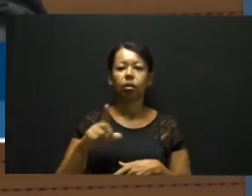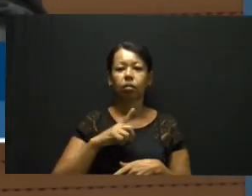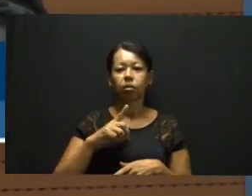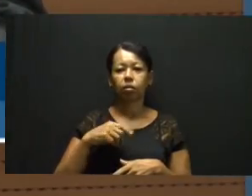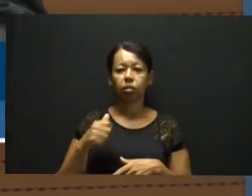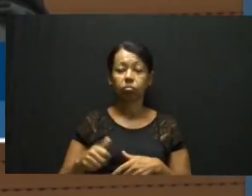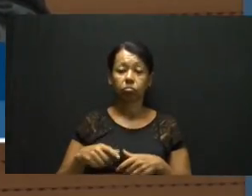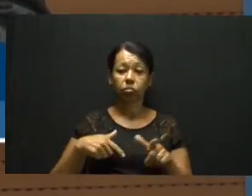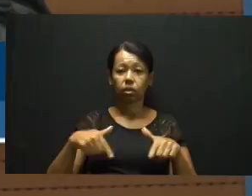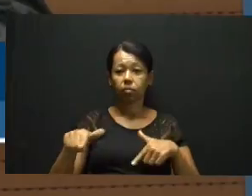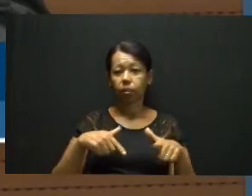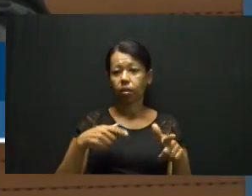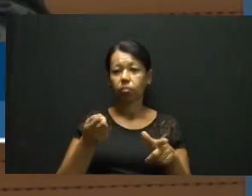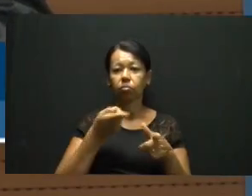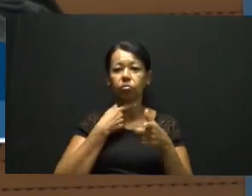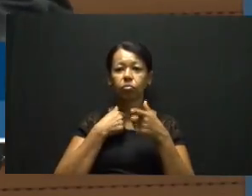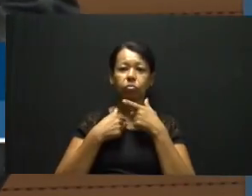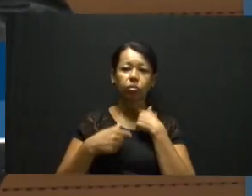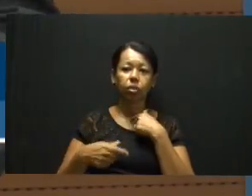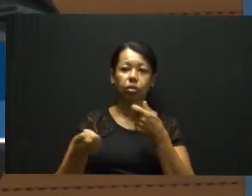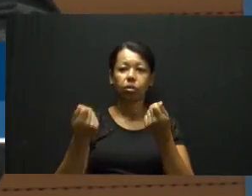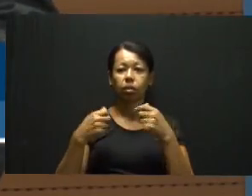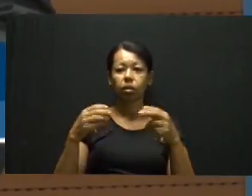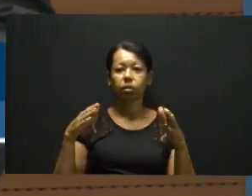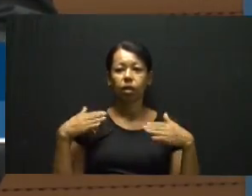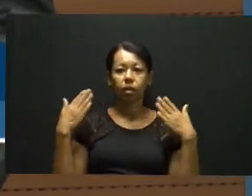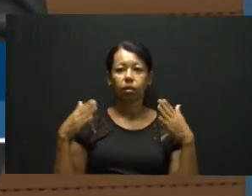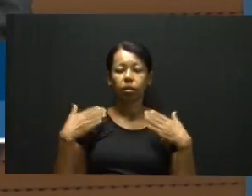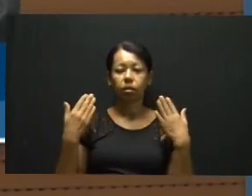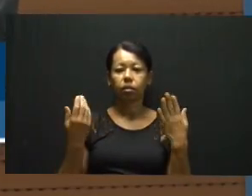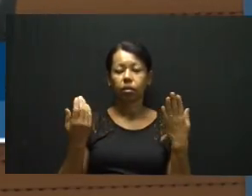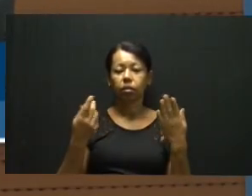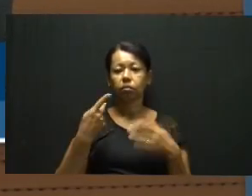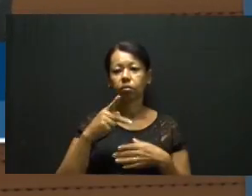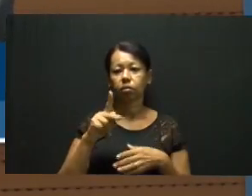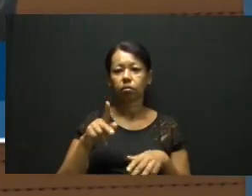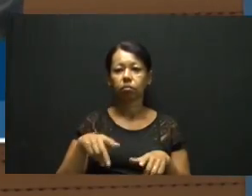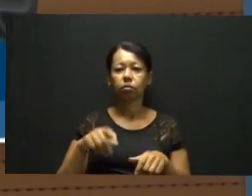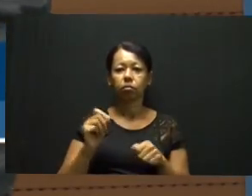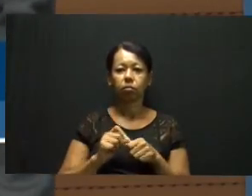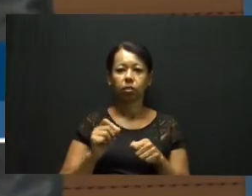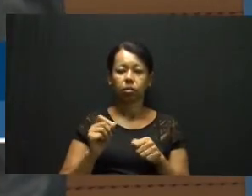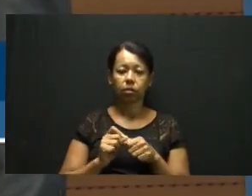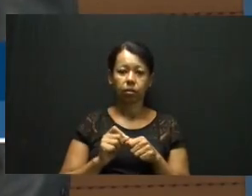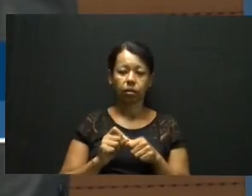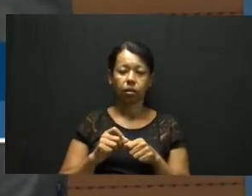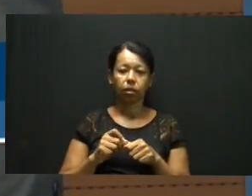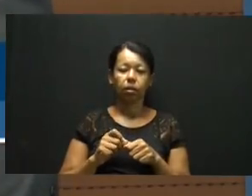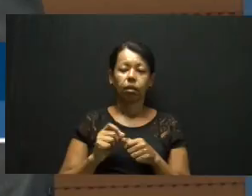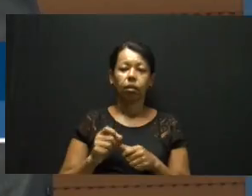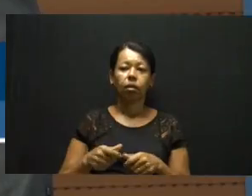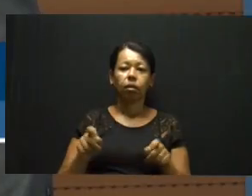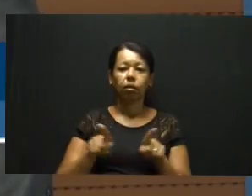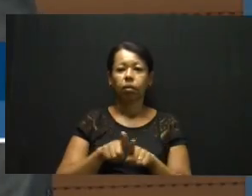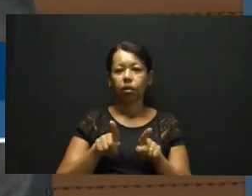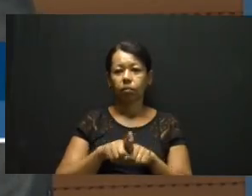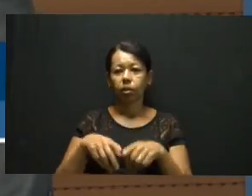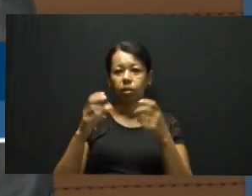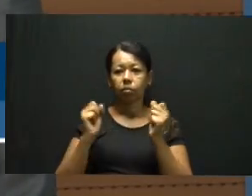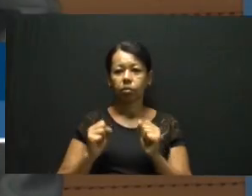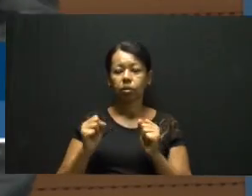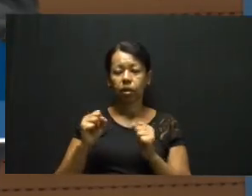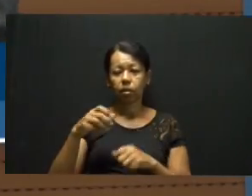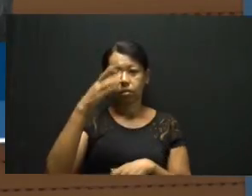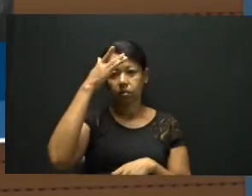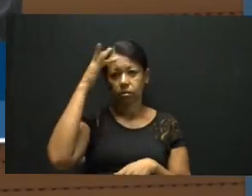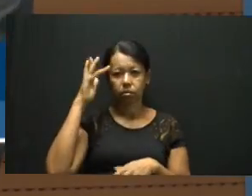uma atividade prazerosa, que possibilita alegria e prazer na sua realização. E, por fim, poder proporcionar a possibilidade de que nossos